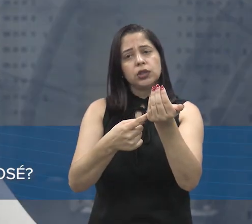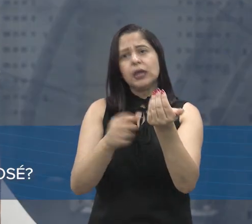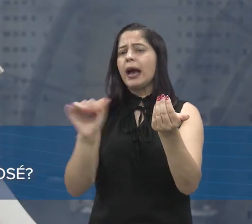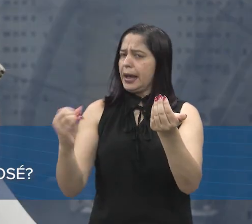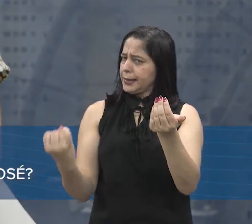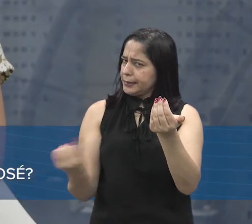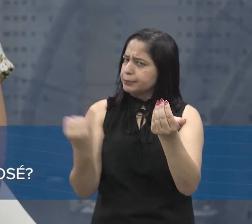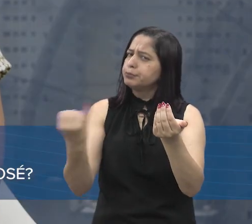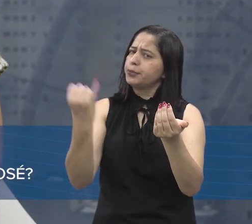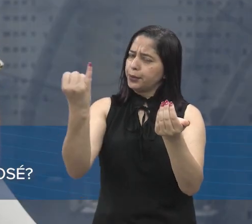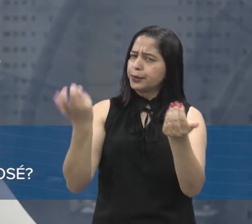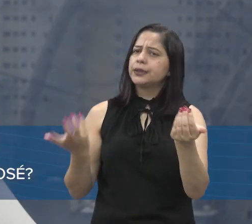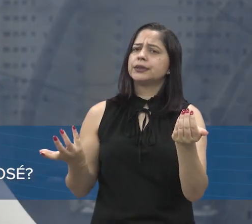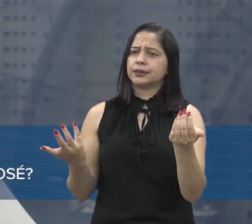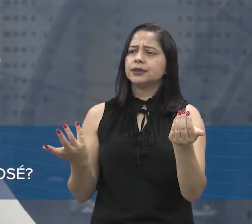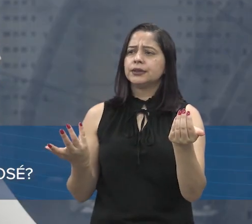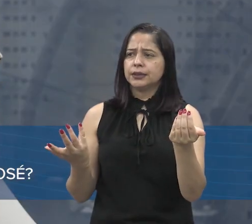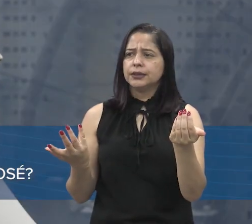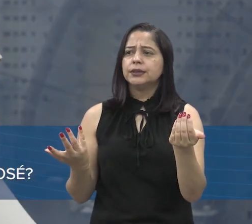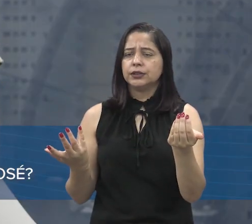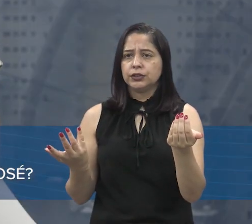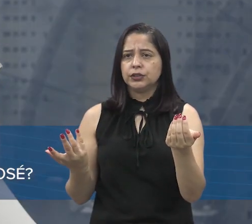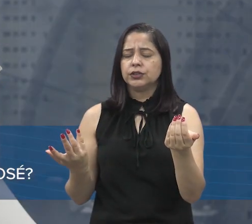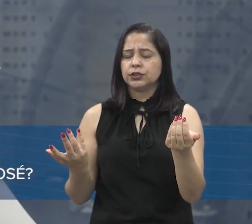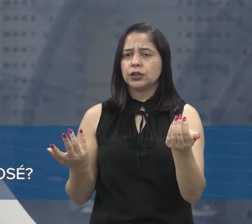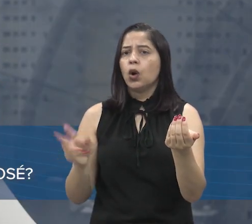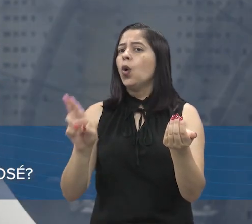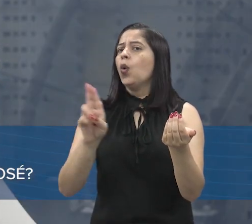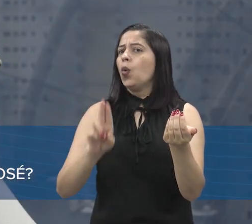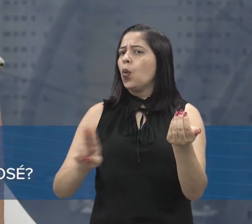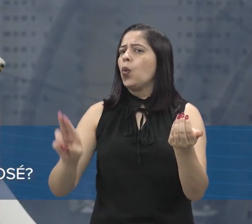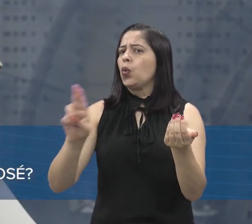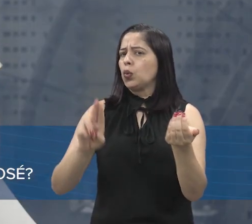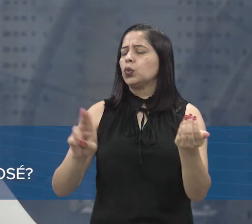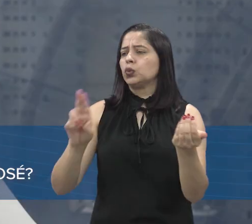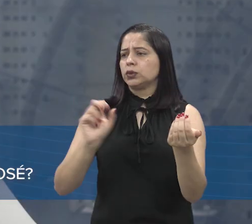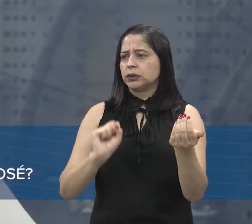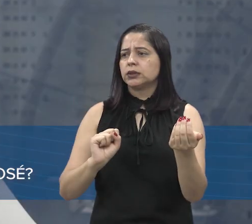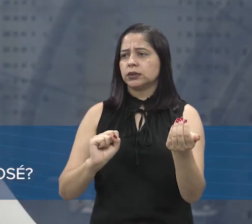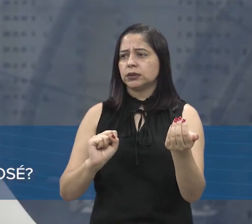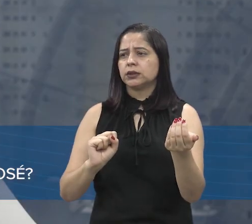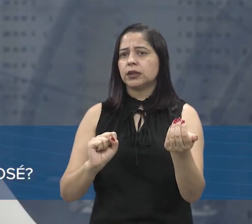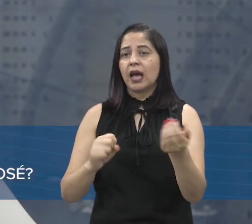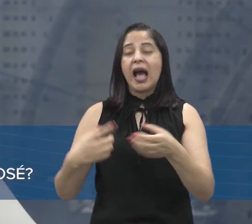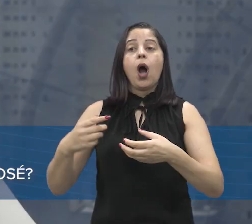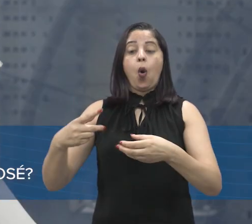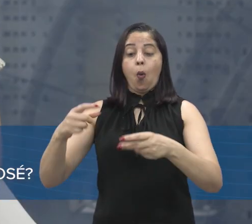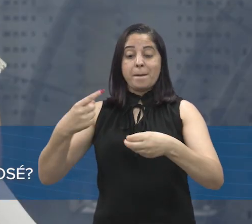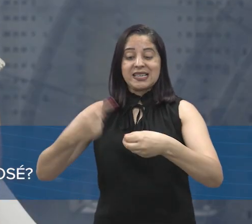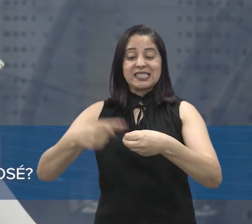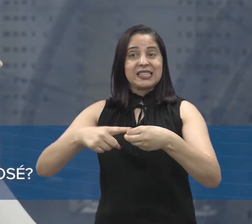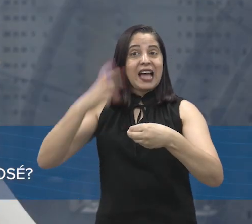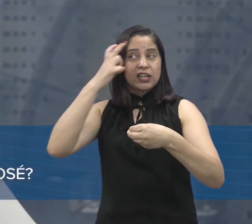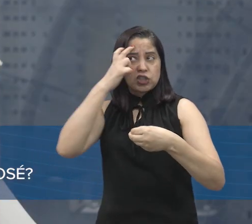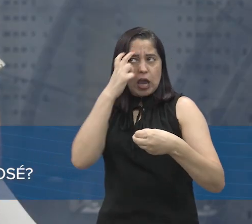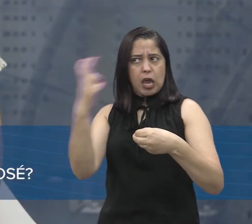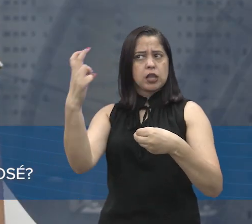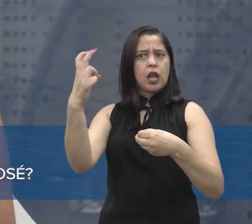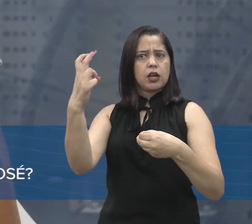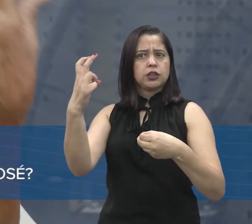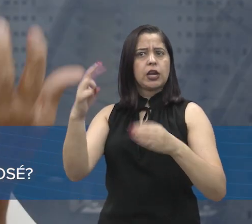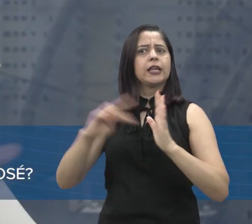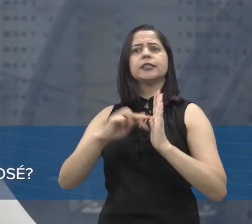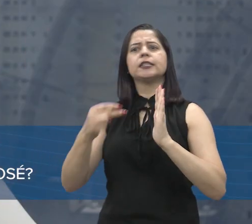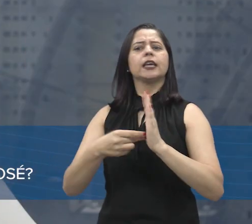urbanas e tecnológicas. A tecnologia tem que estar a serviço de sua população, em primeiro lugar, né? Penso